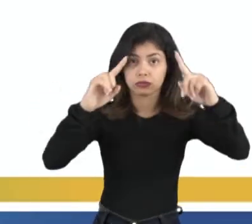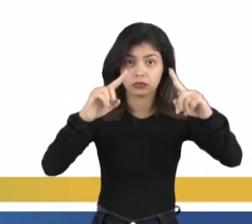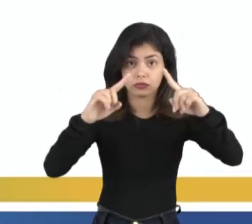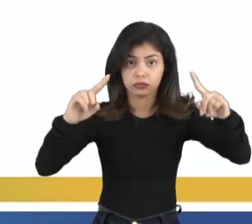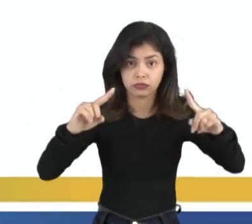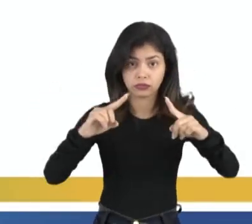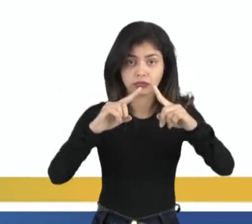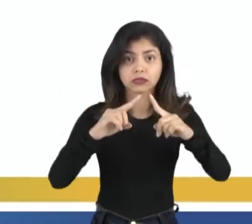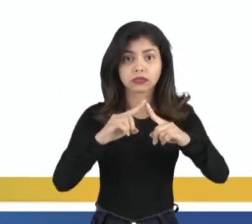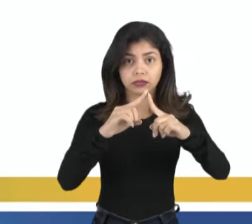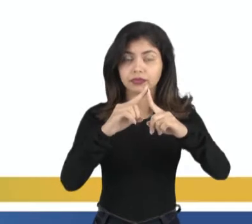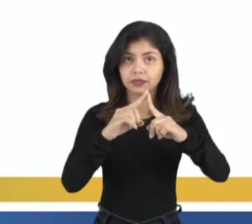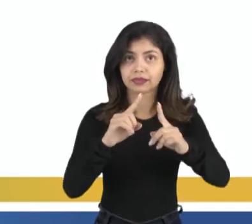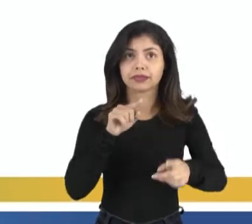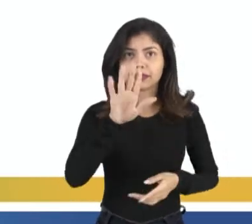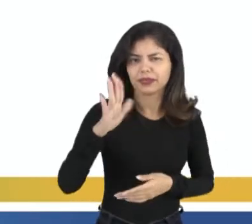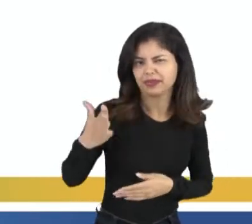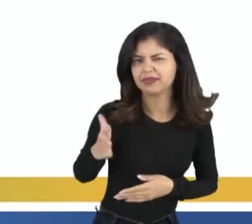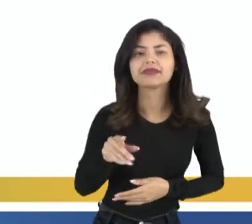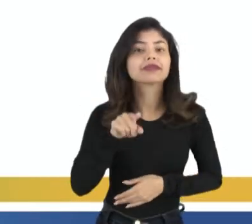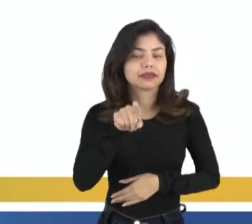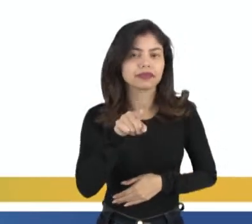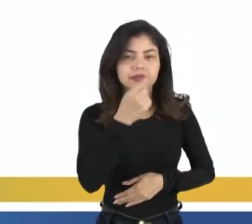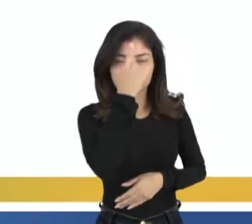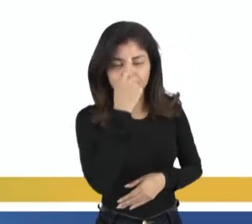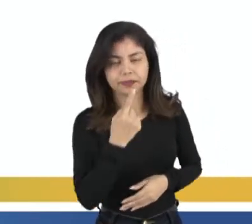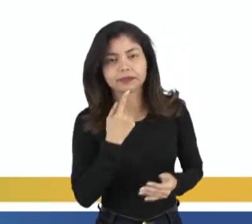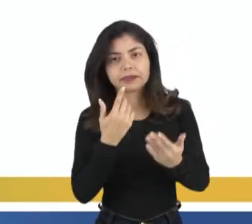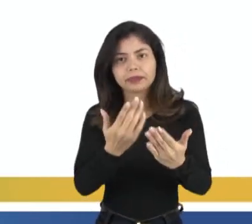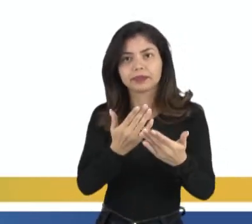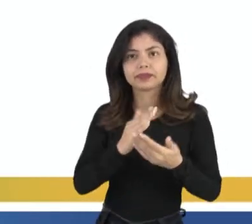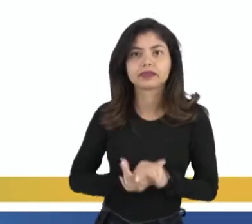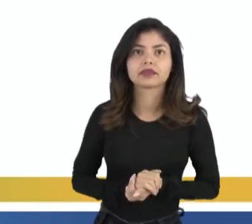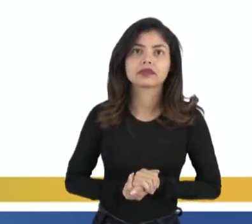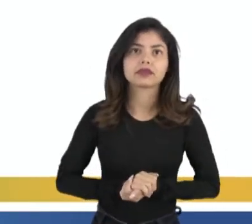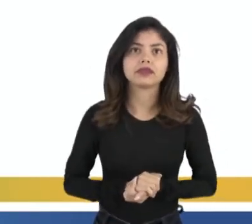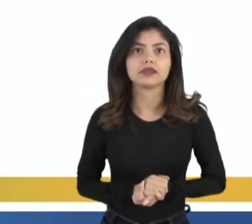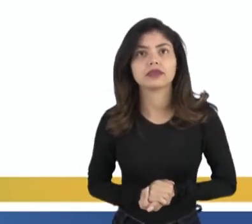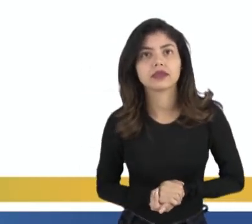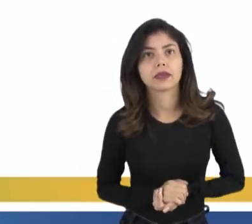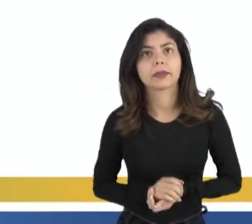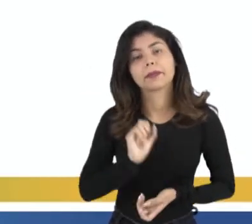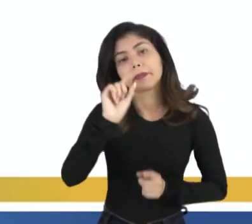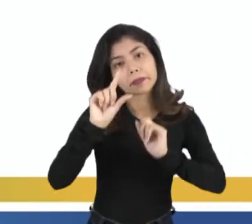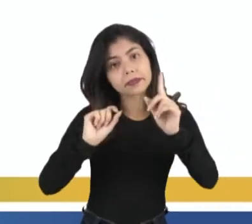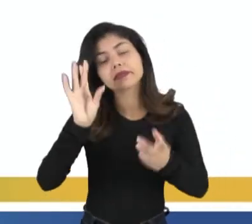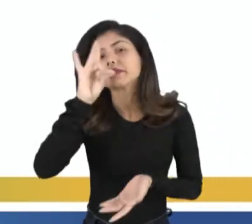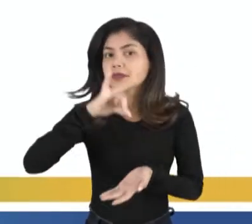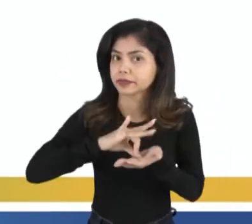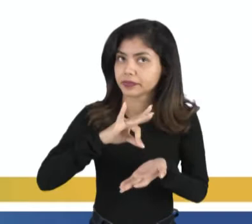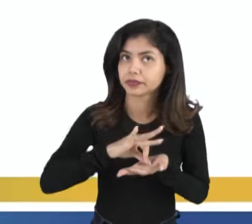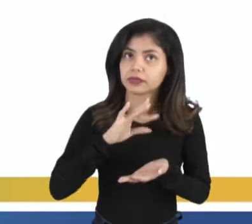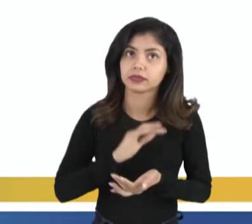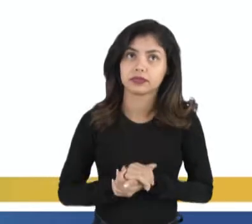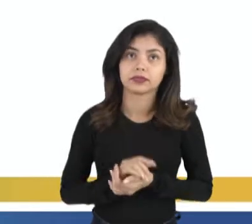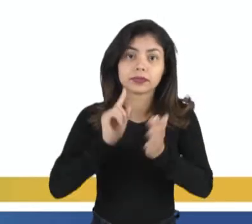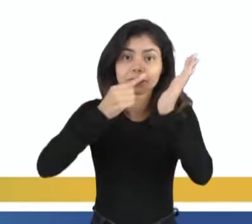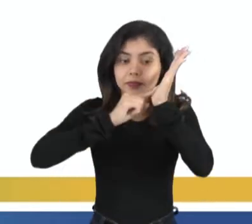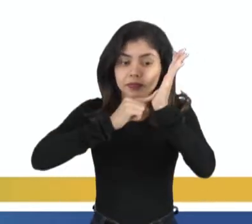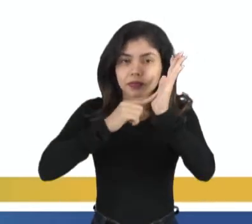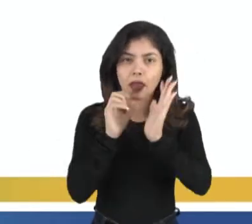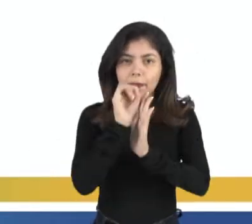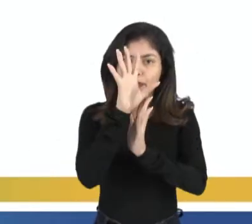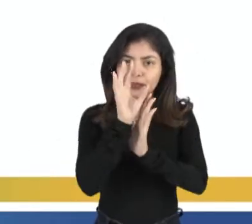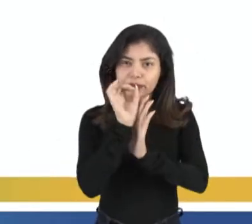de uma estrela a gente desenho né ela mais ou menos assim né mas a estrela na verdade ela é um